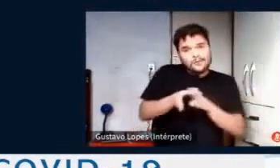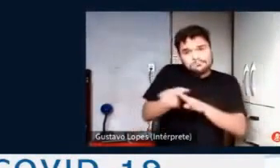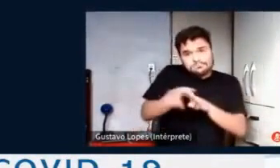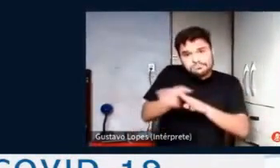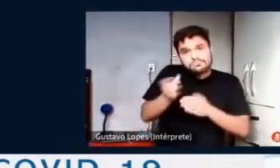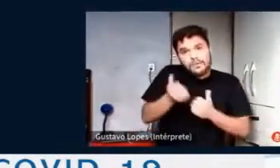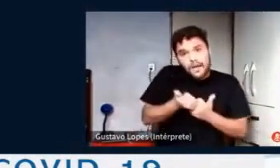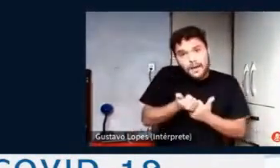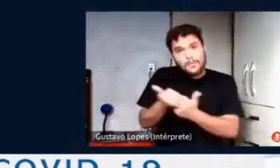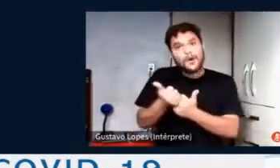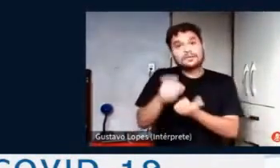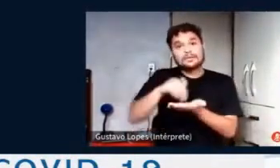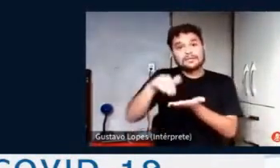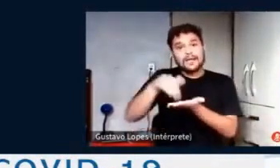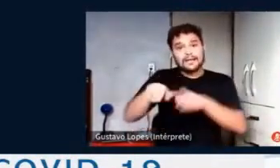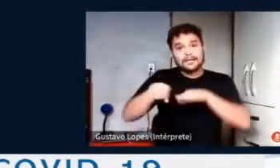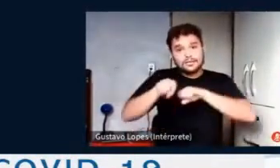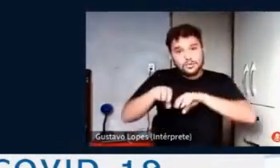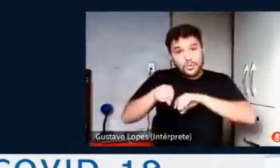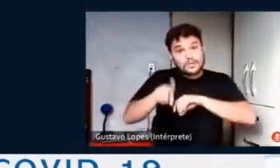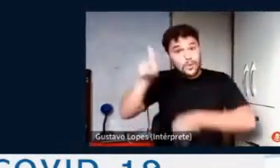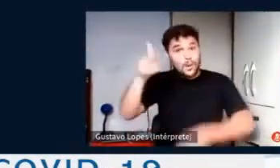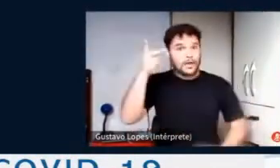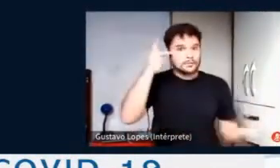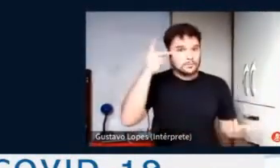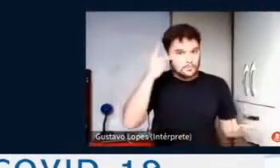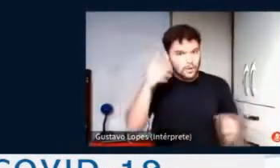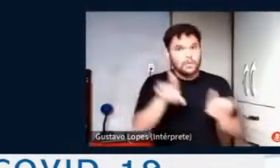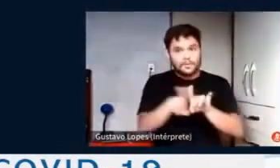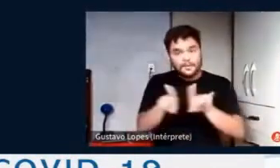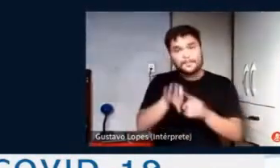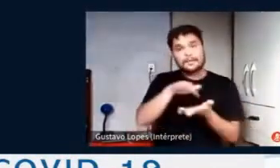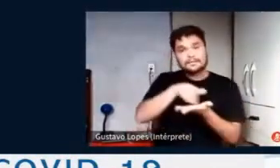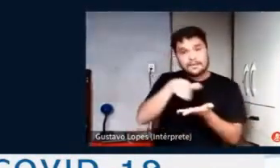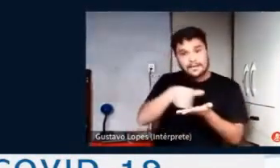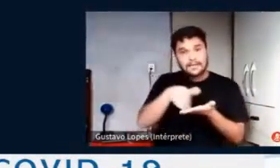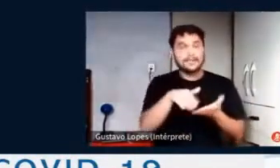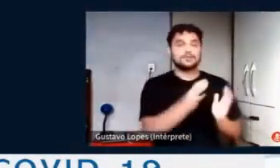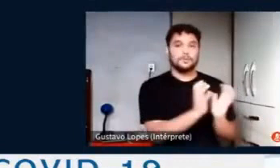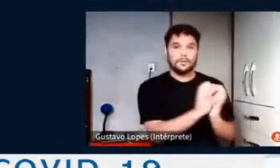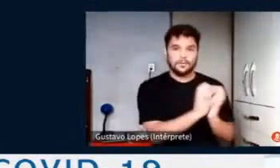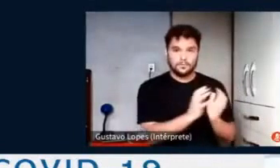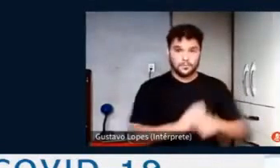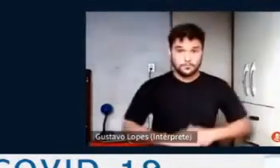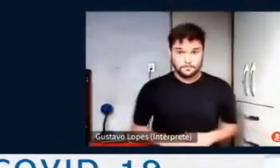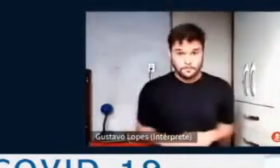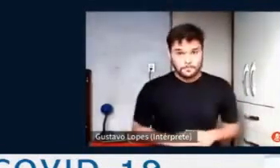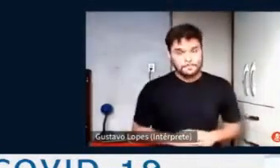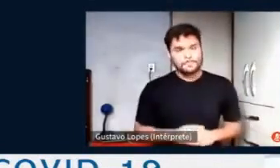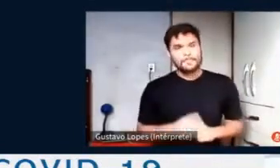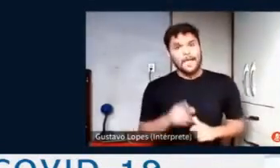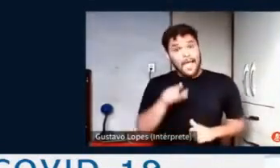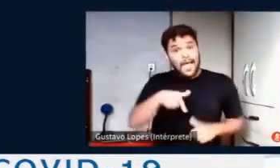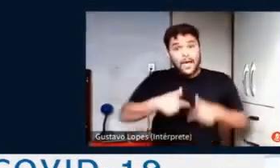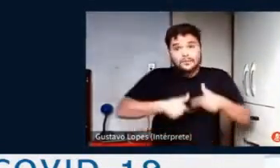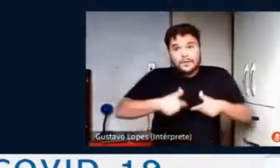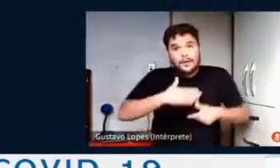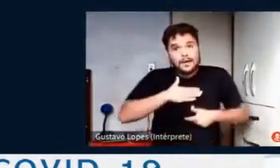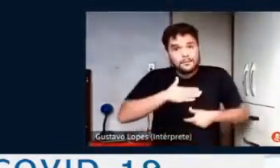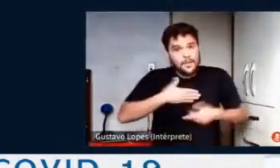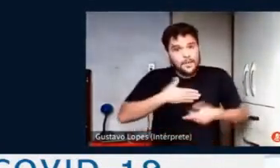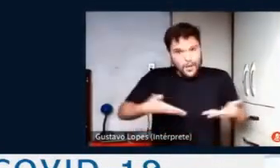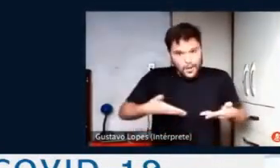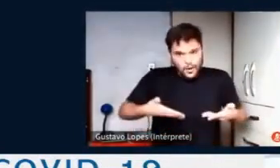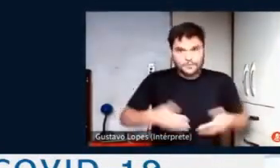para a Secretaria de Educação de São Paulo e para a Secretaria de Saúde de Pernambuco. São as atividades que eu venho fazendo ultimamente.